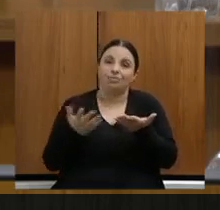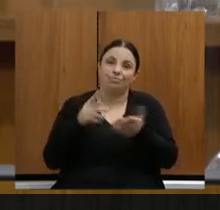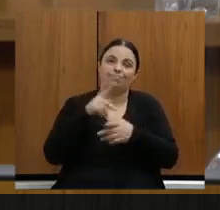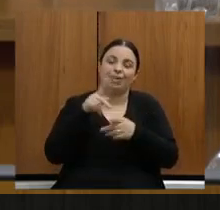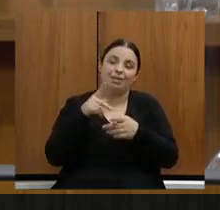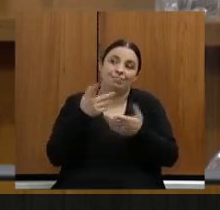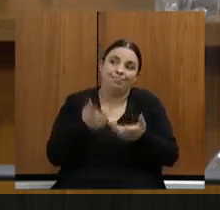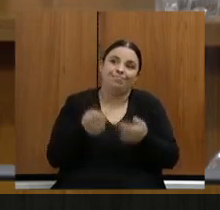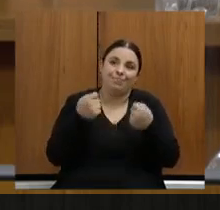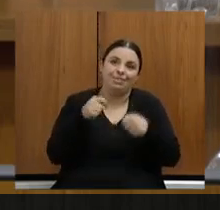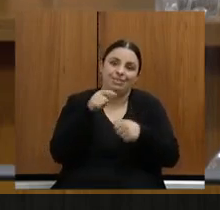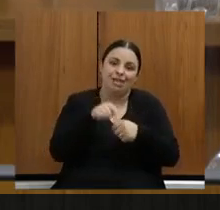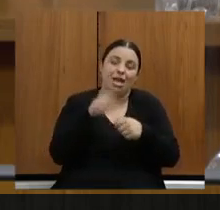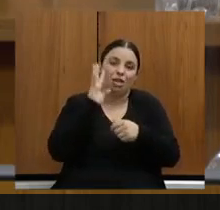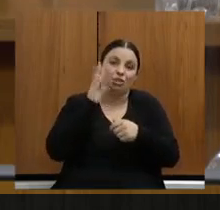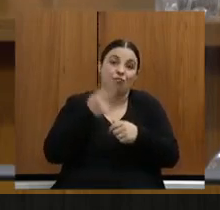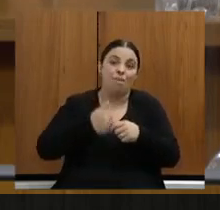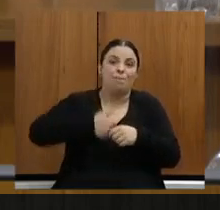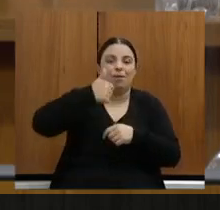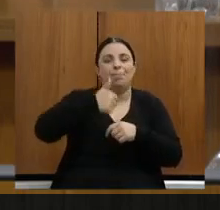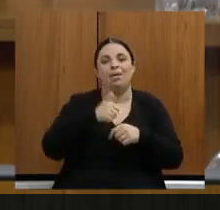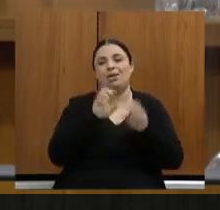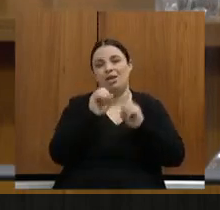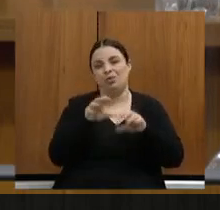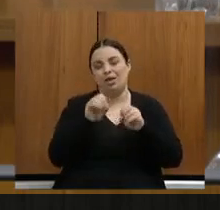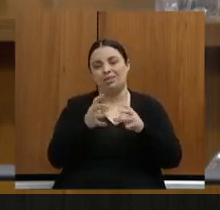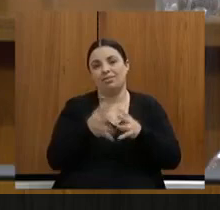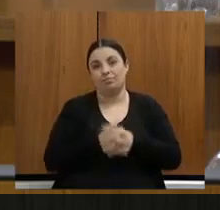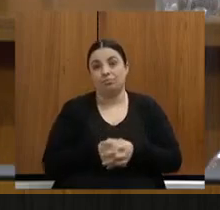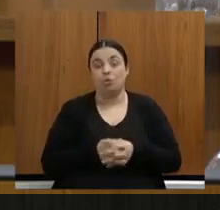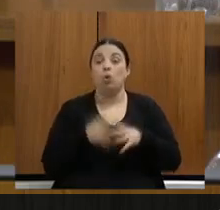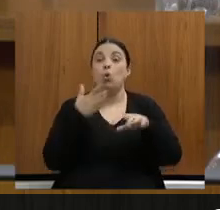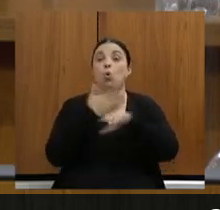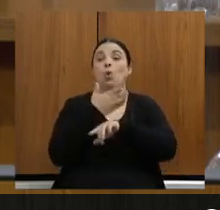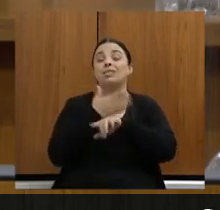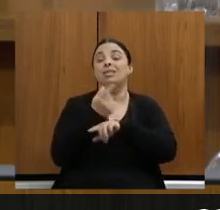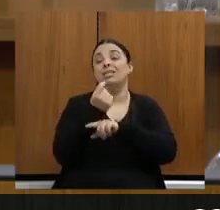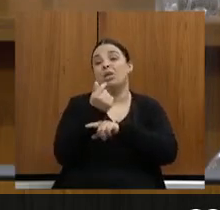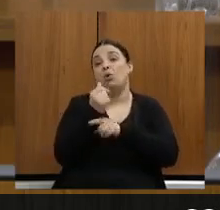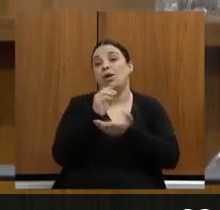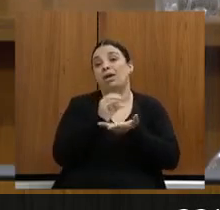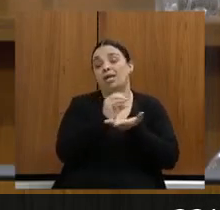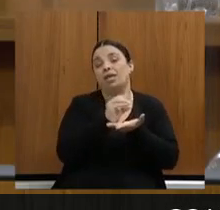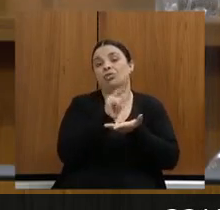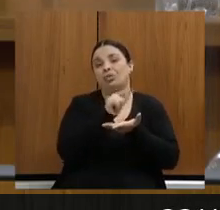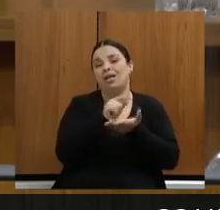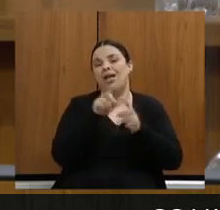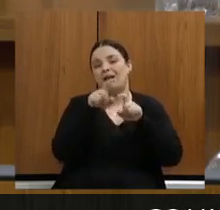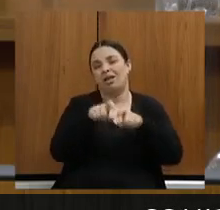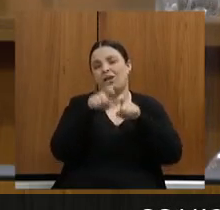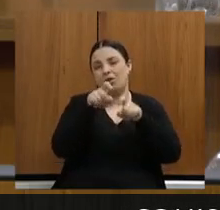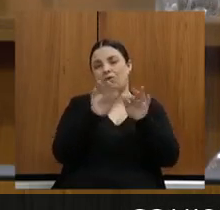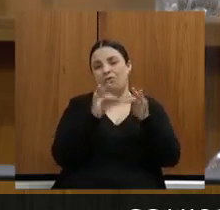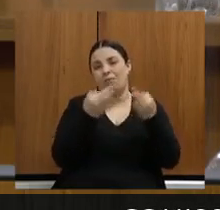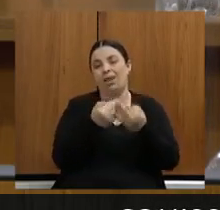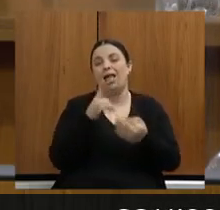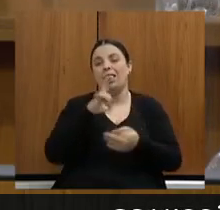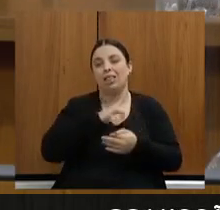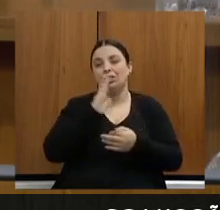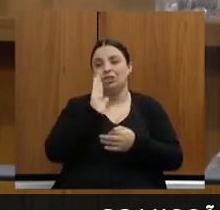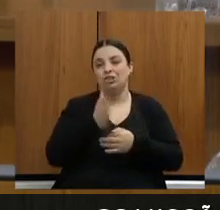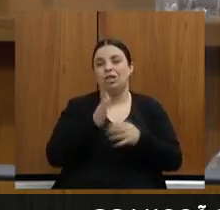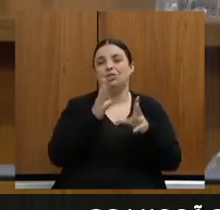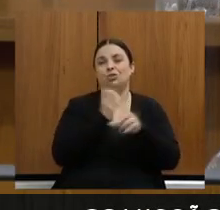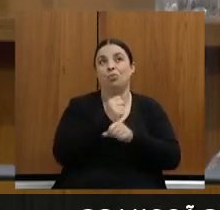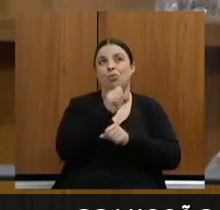pela educação é o acesso ao crédito à agricultura familiar como eu falei nós temos em matéria 806 municípios